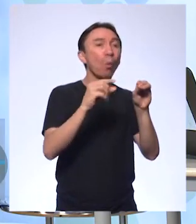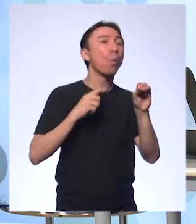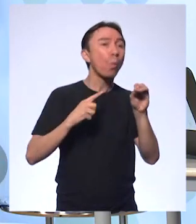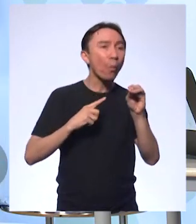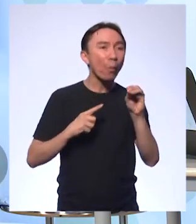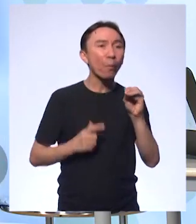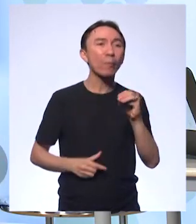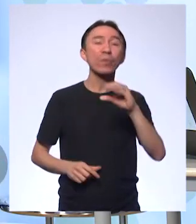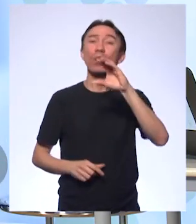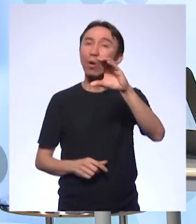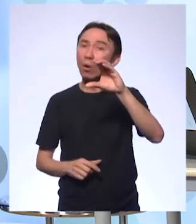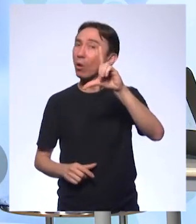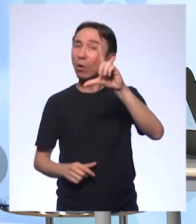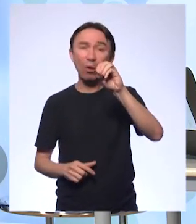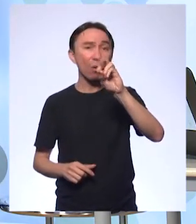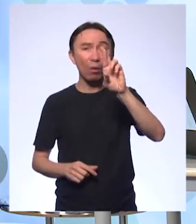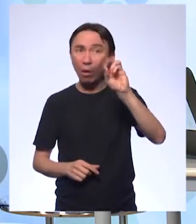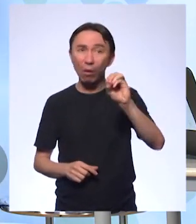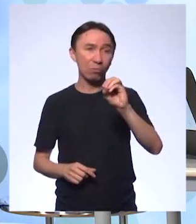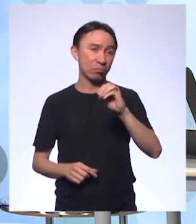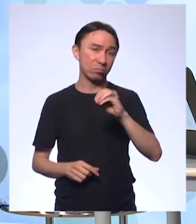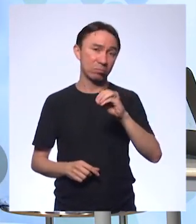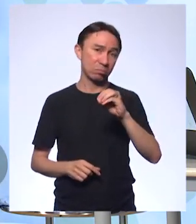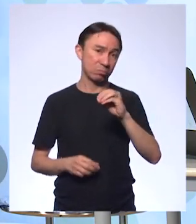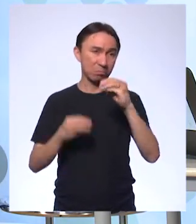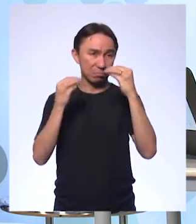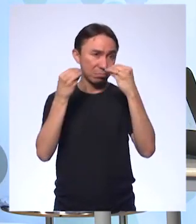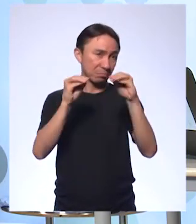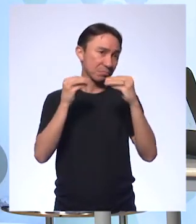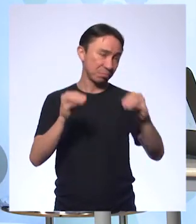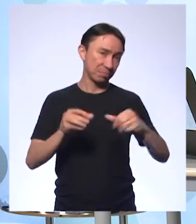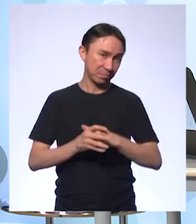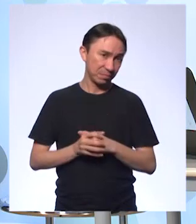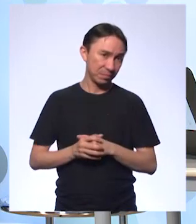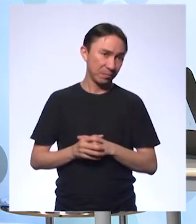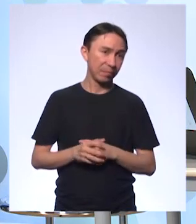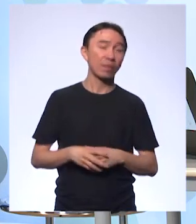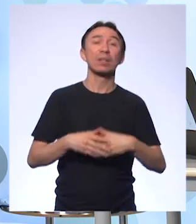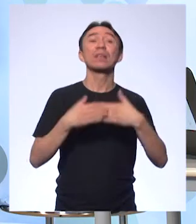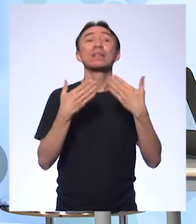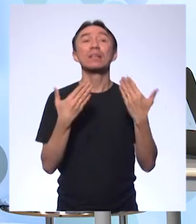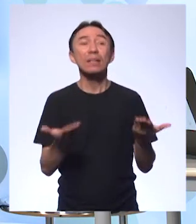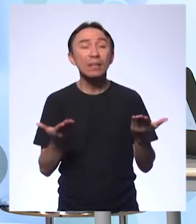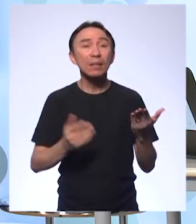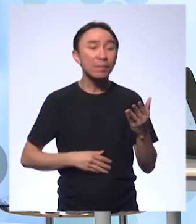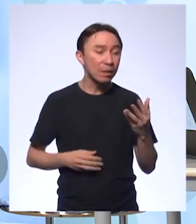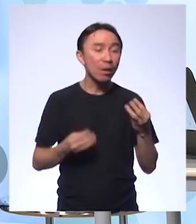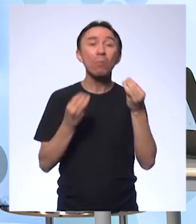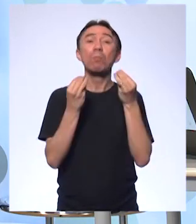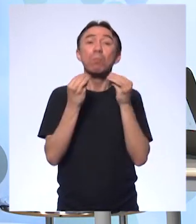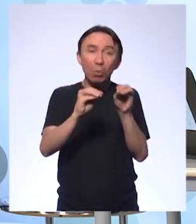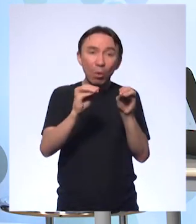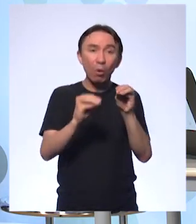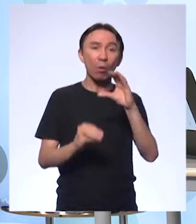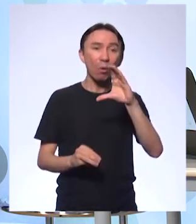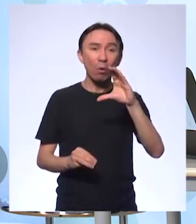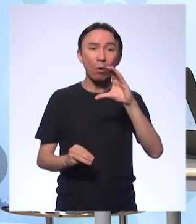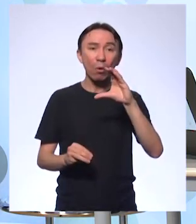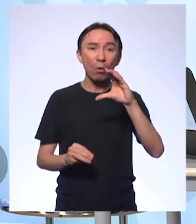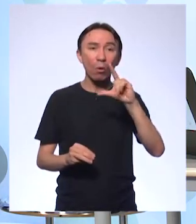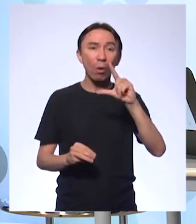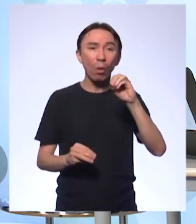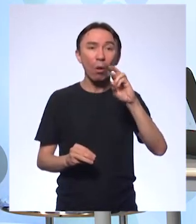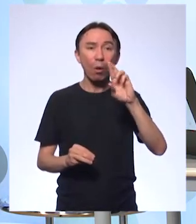para eliminar esses micro-organismos, tá ok? E aí, qual a reação que acontece dentro dessa água? Então, eu tenho